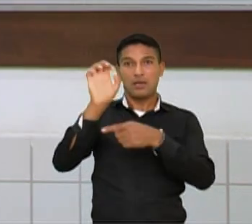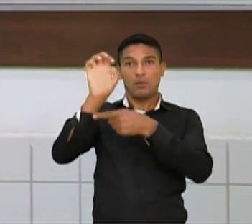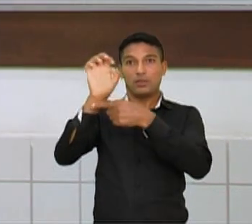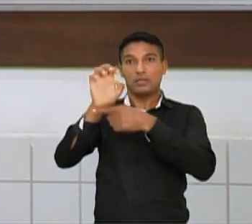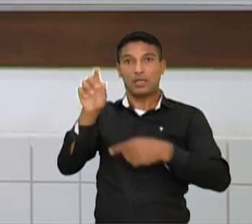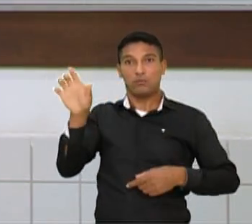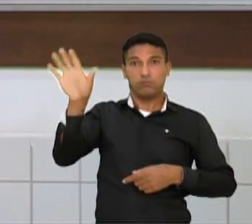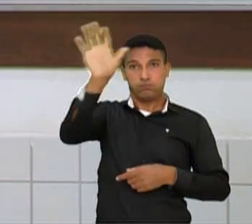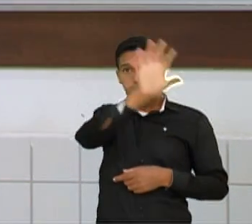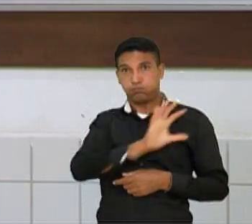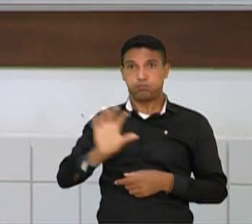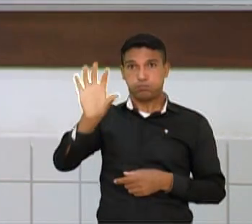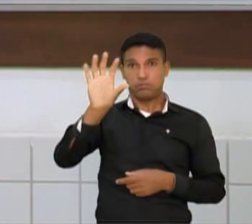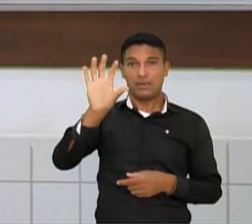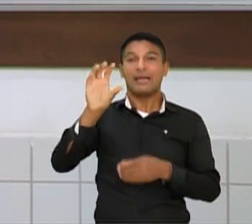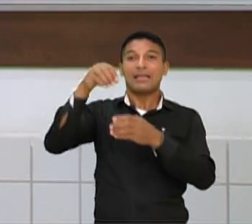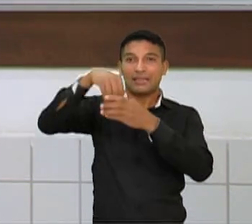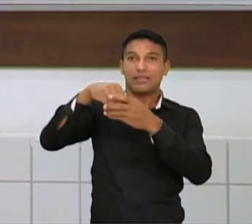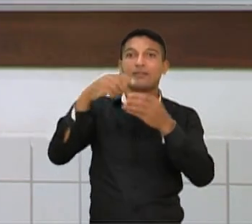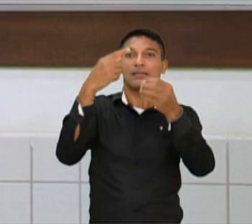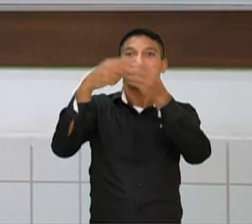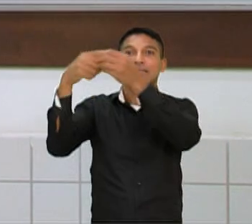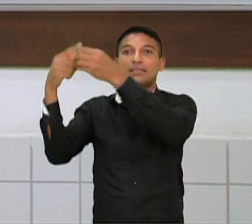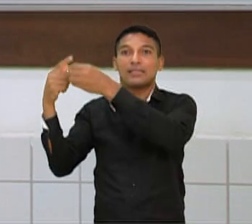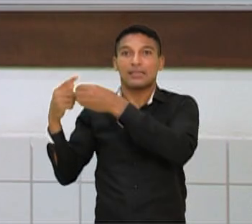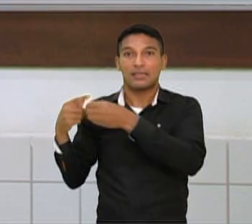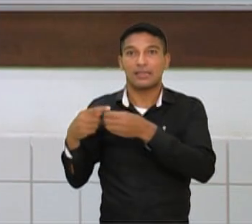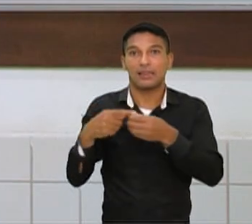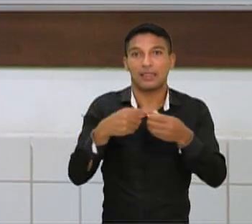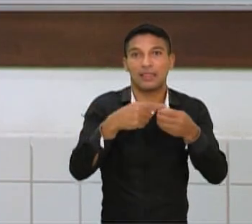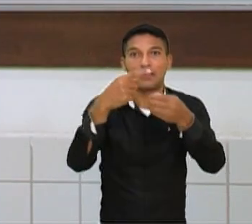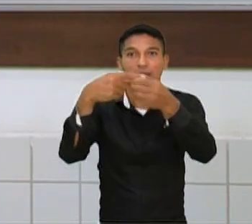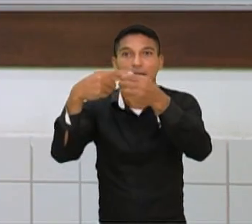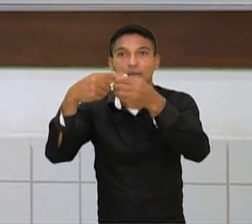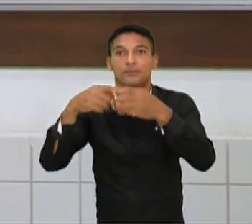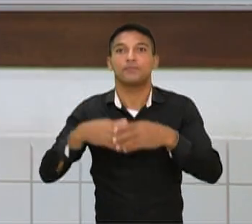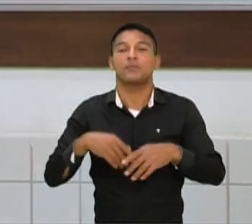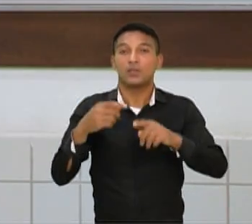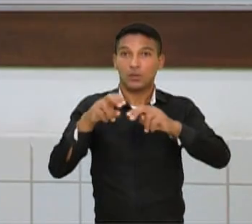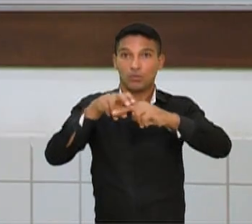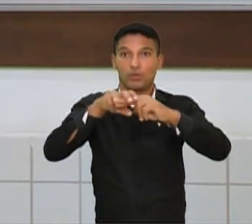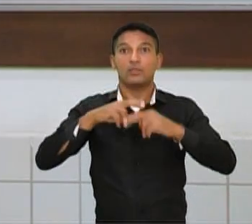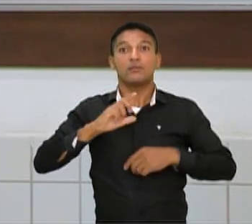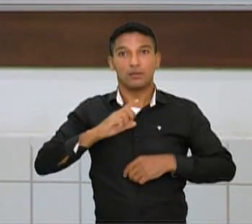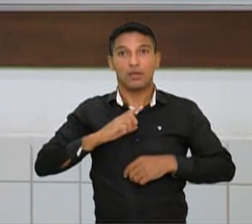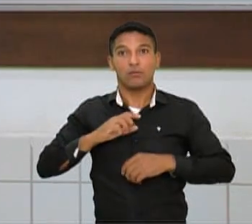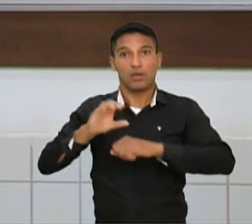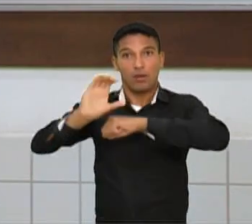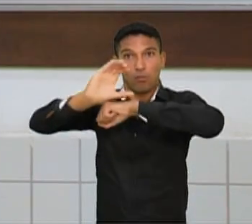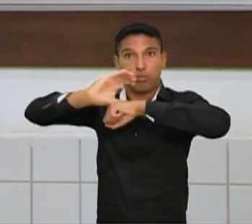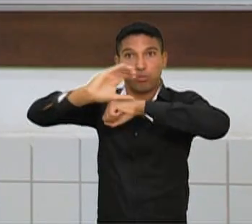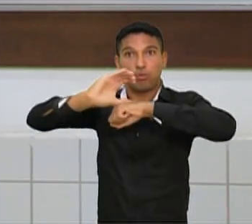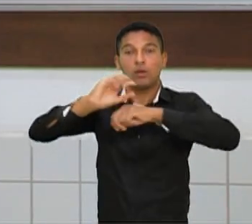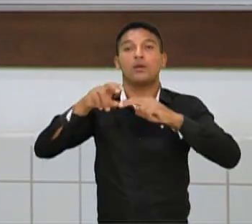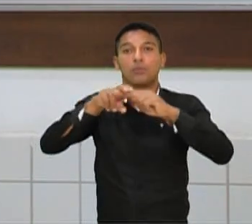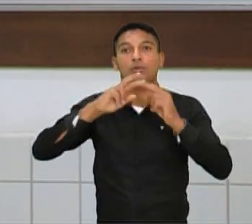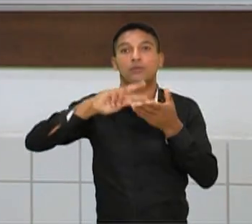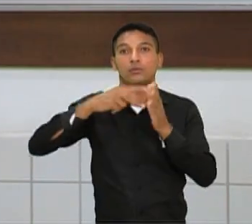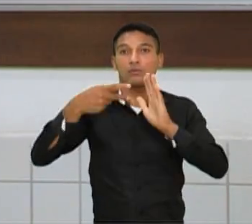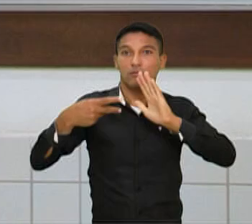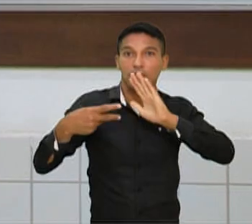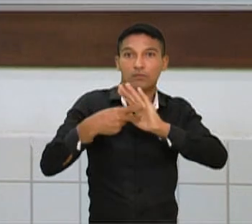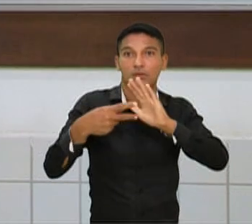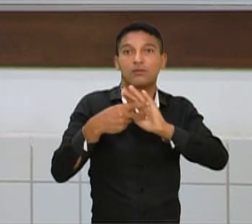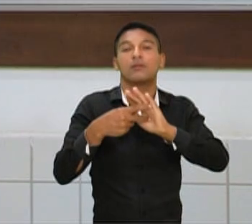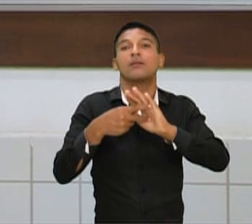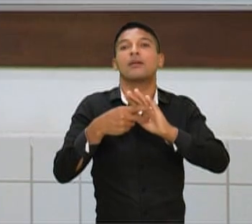unidade política e administrativa, com Constituição, por isso identificamos como estado. Além disso, também